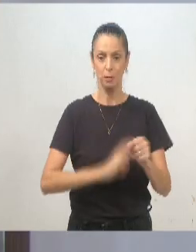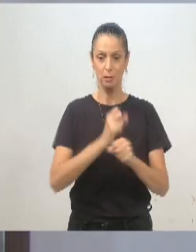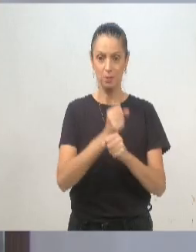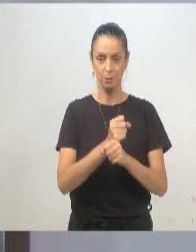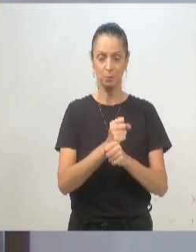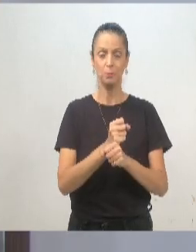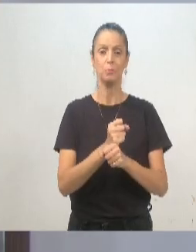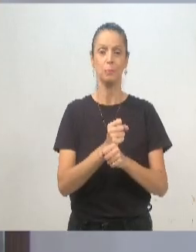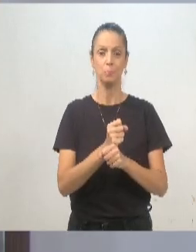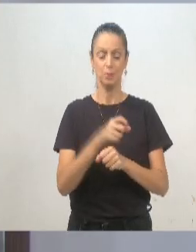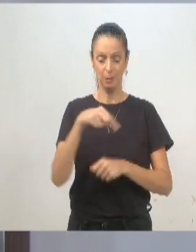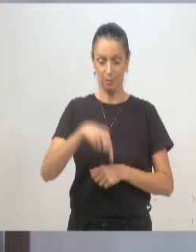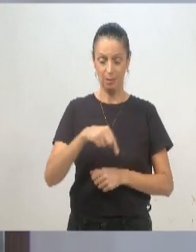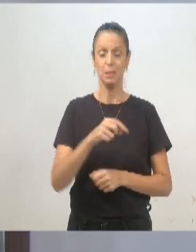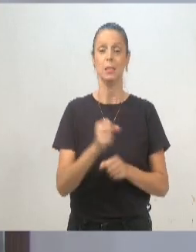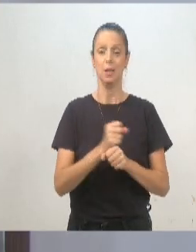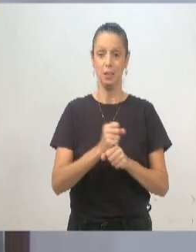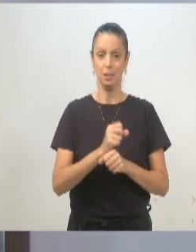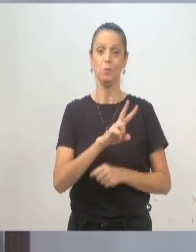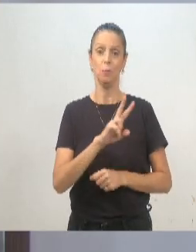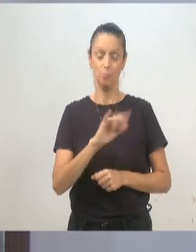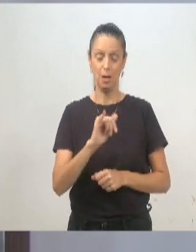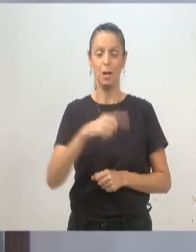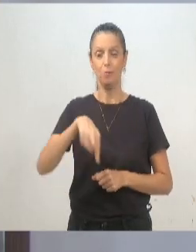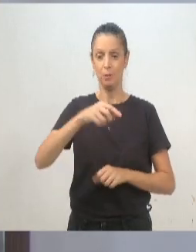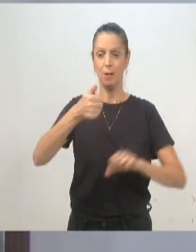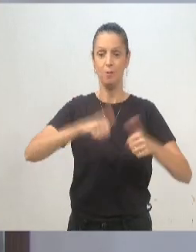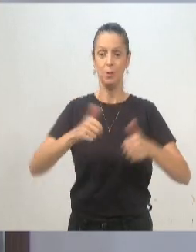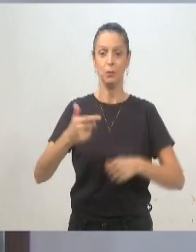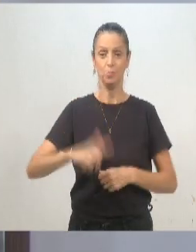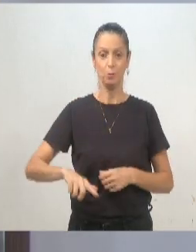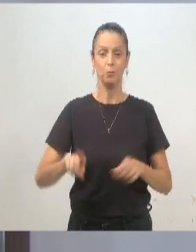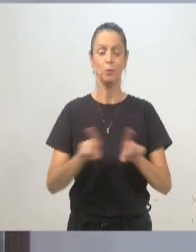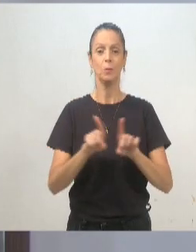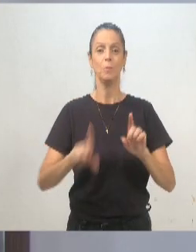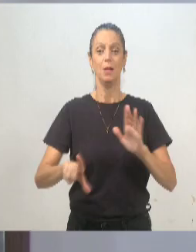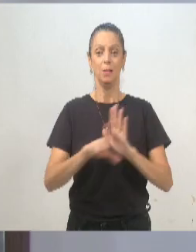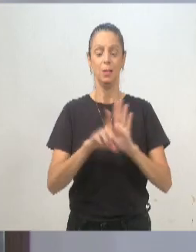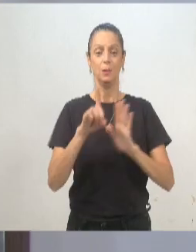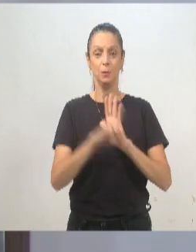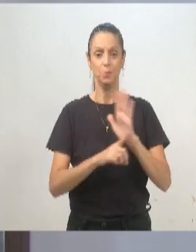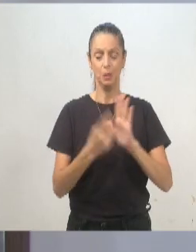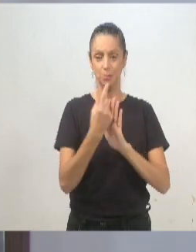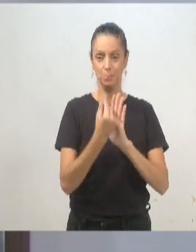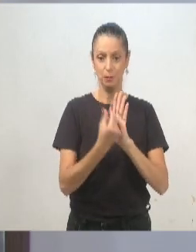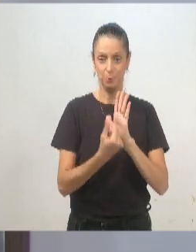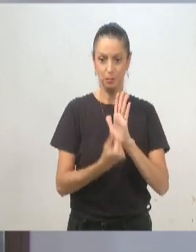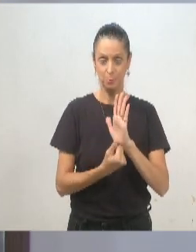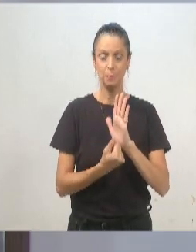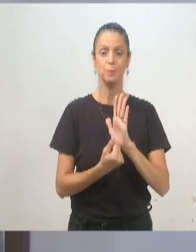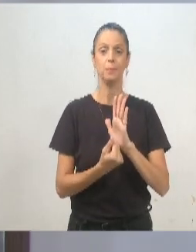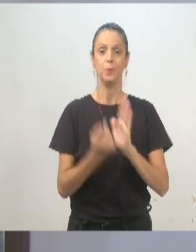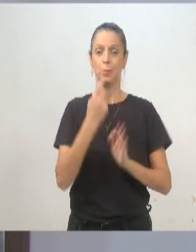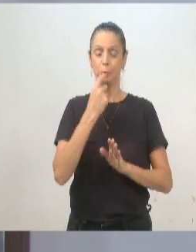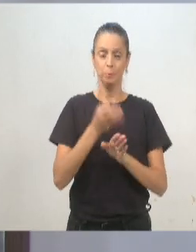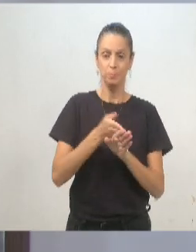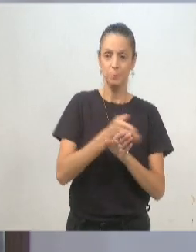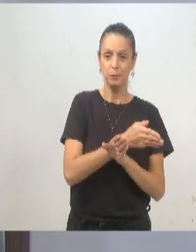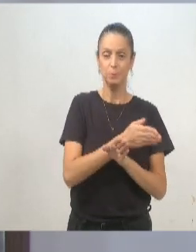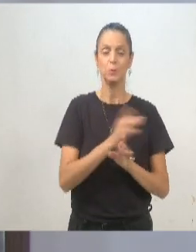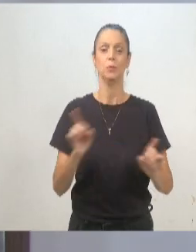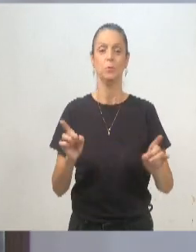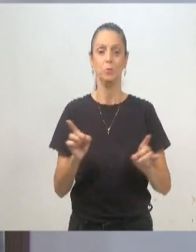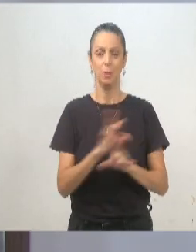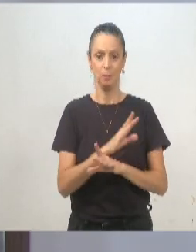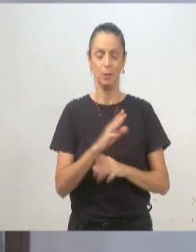que inclusive este ano será apreciado aqui nesta casa, a lei de diretrizes orçamentárias, que nós recém concluímos a